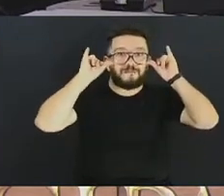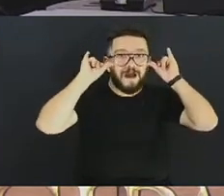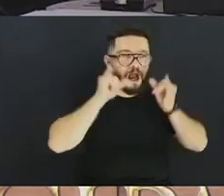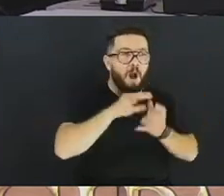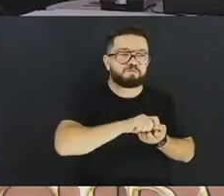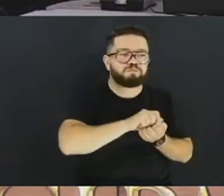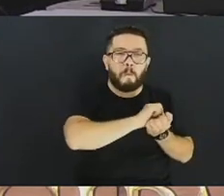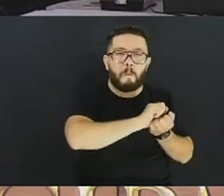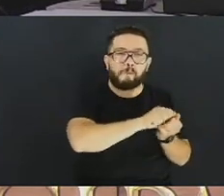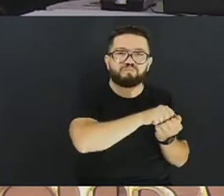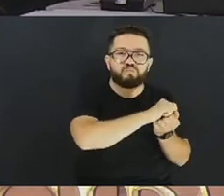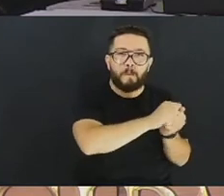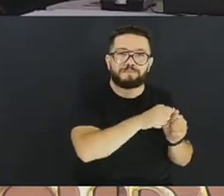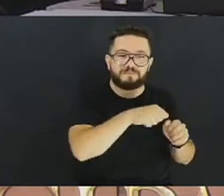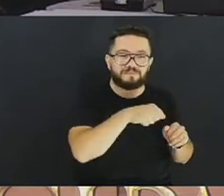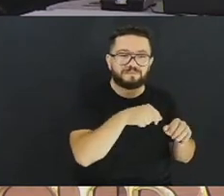tem agulha na ponta.